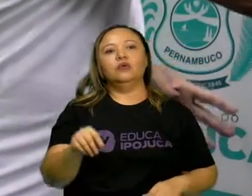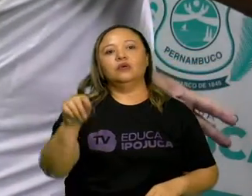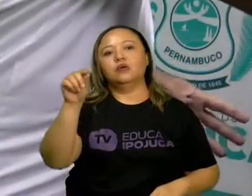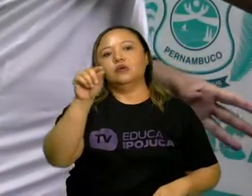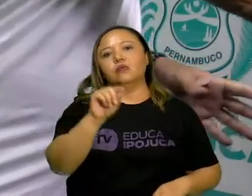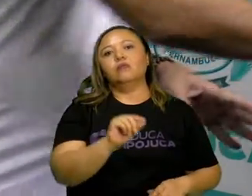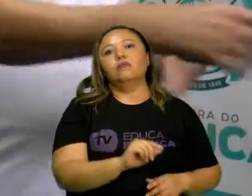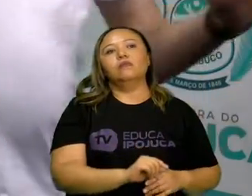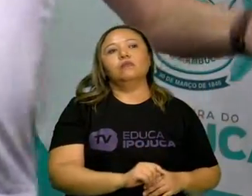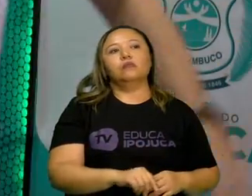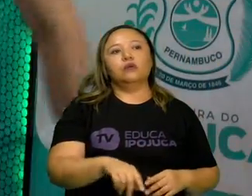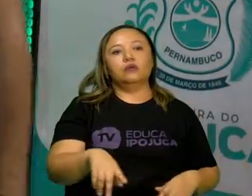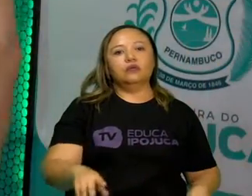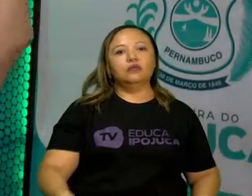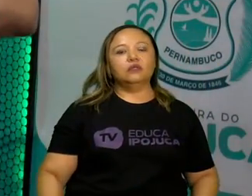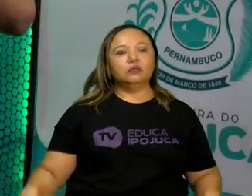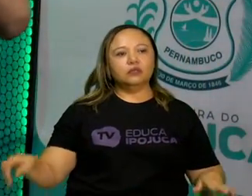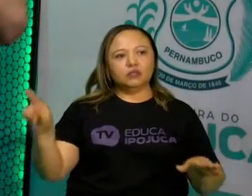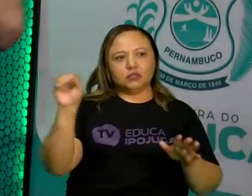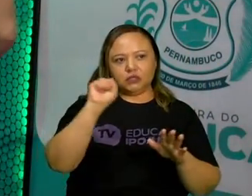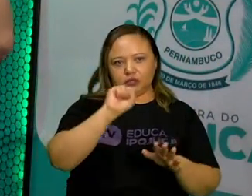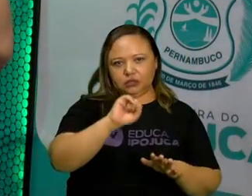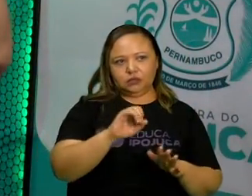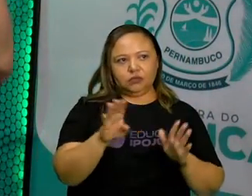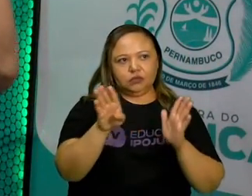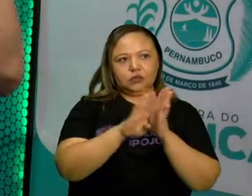minutinho, vou me livrar desse negócio, você chega e faz